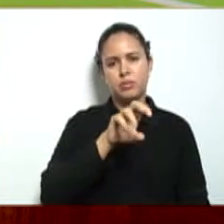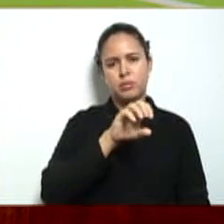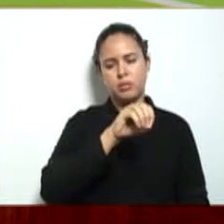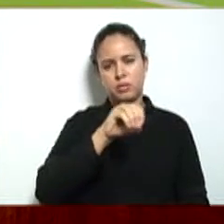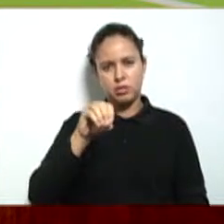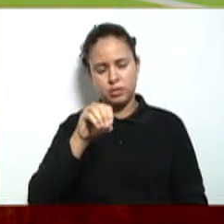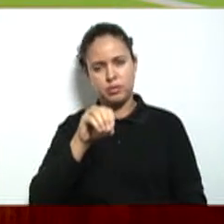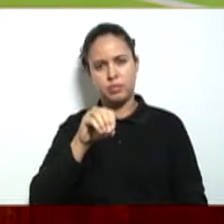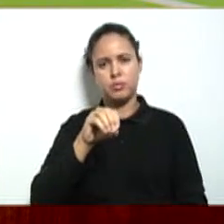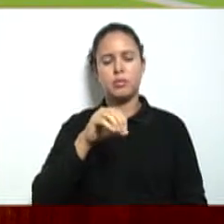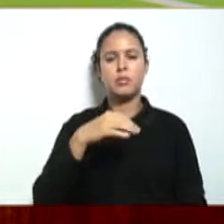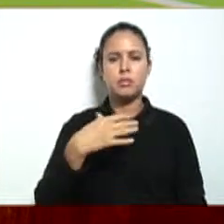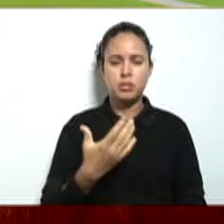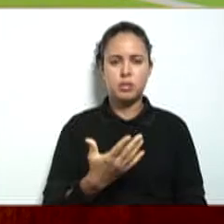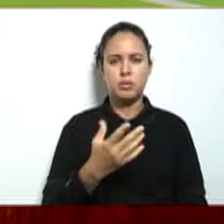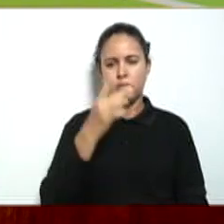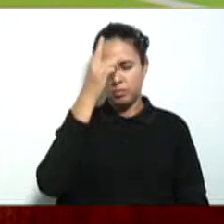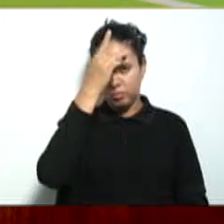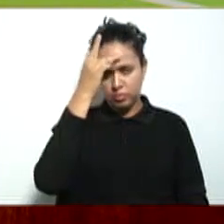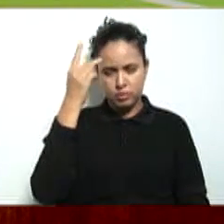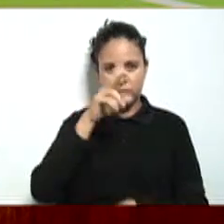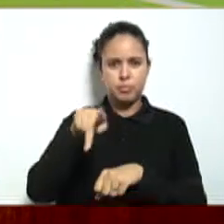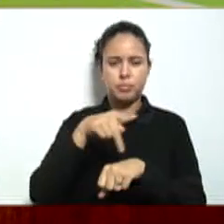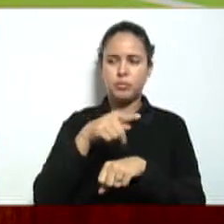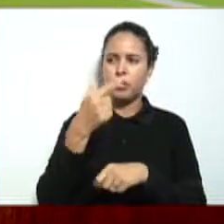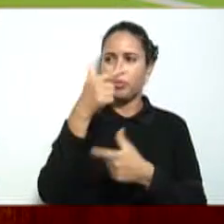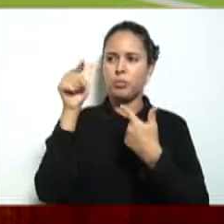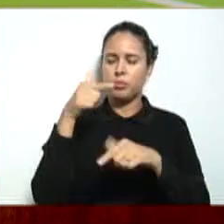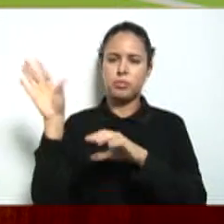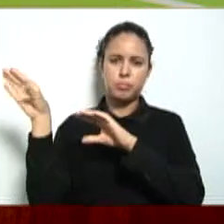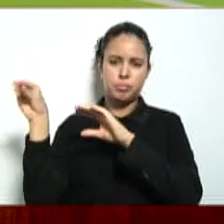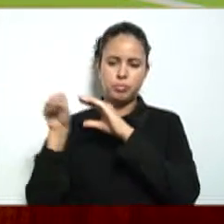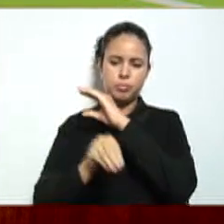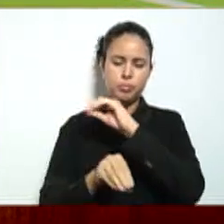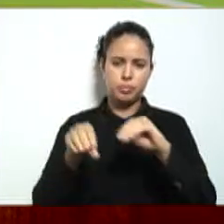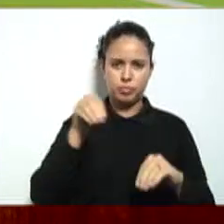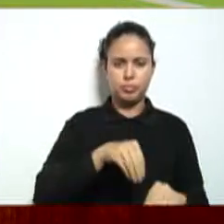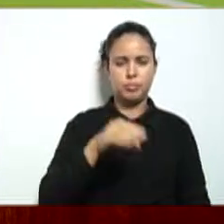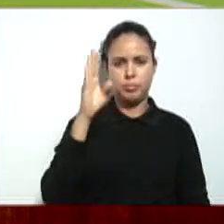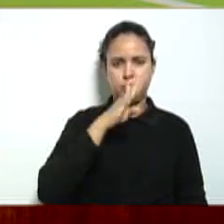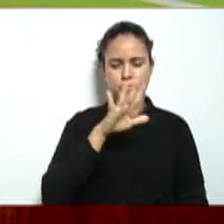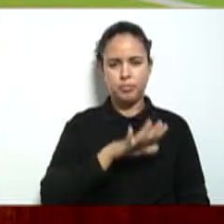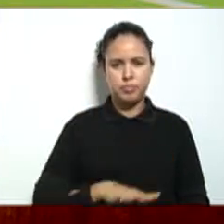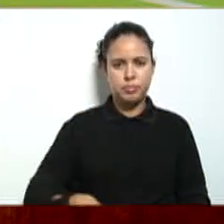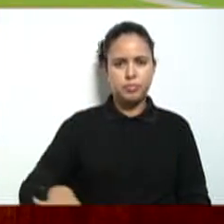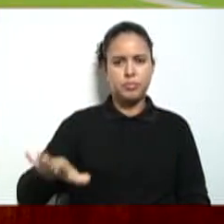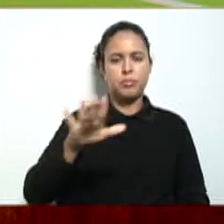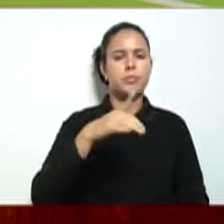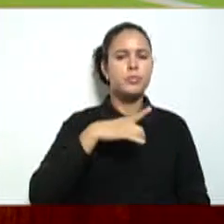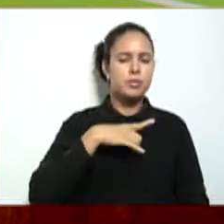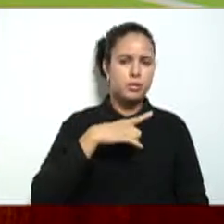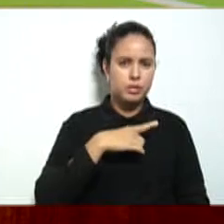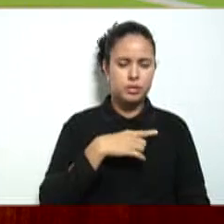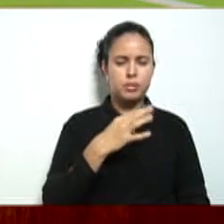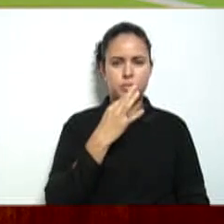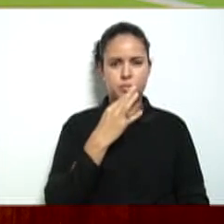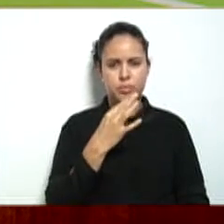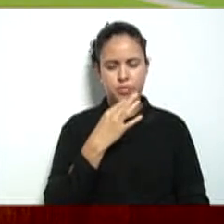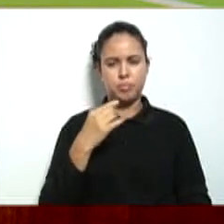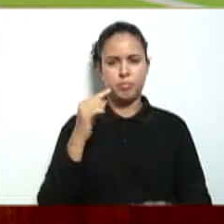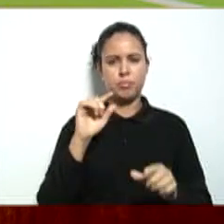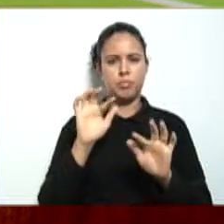Europa, eles trazem conhecimento de muito mais do que isso, de muito mais, de gerações já trabalhando,